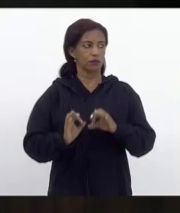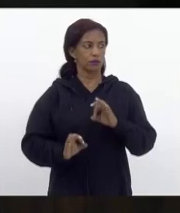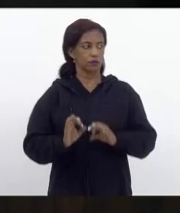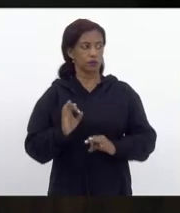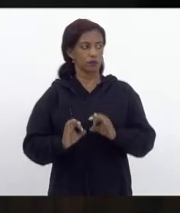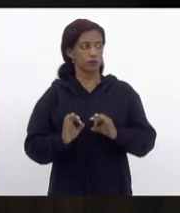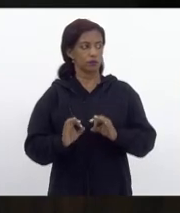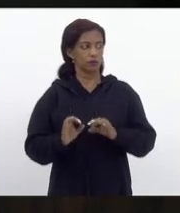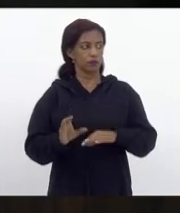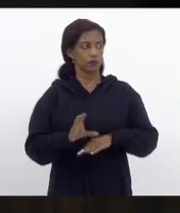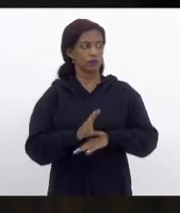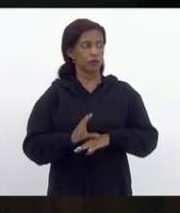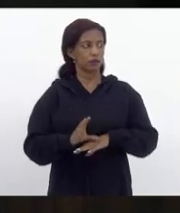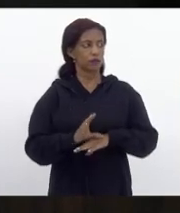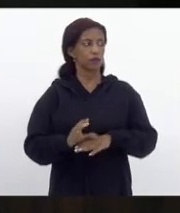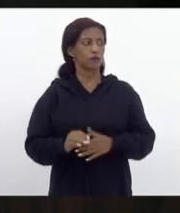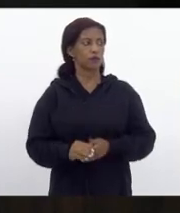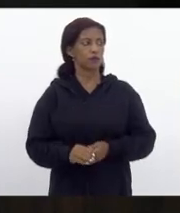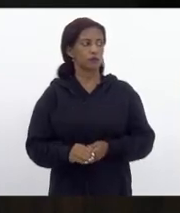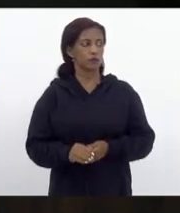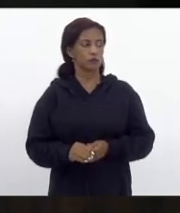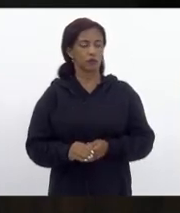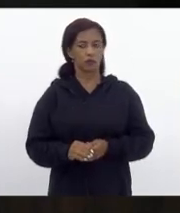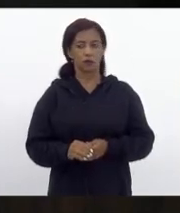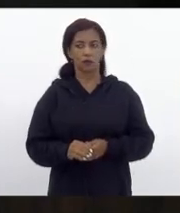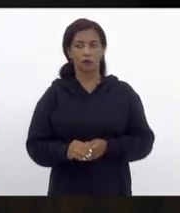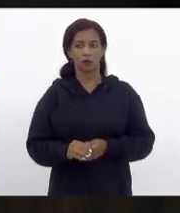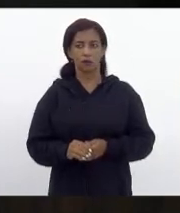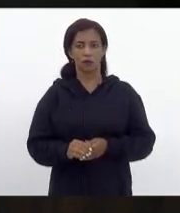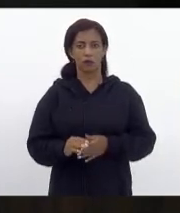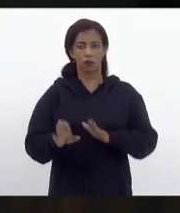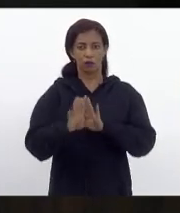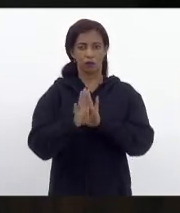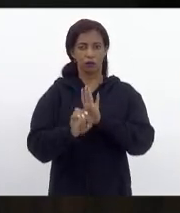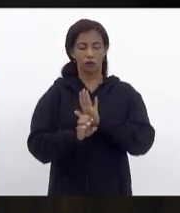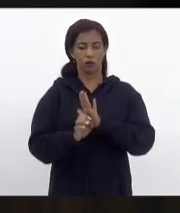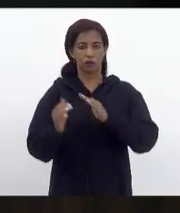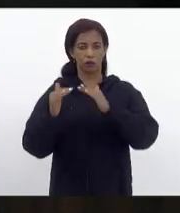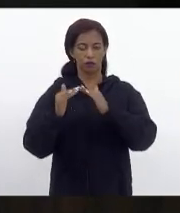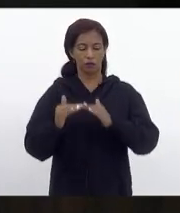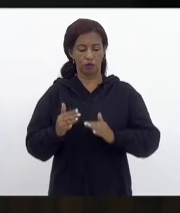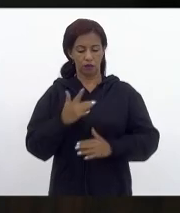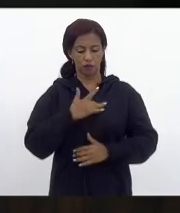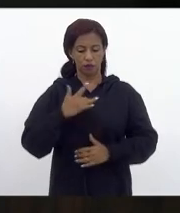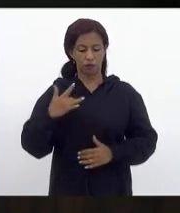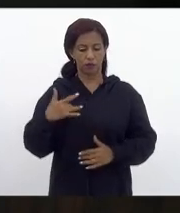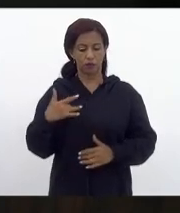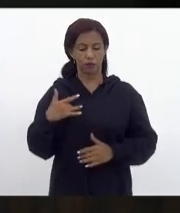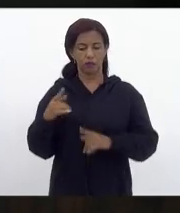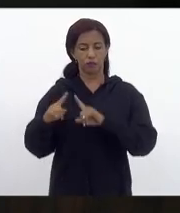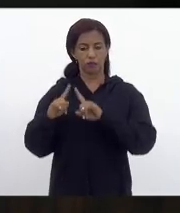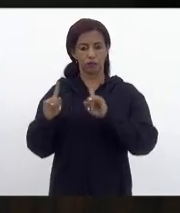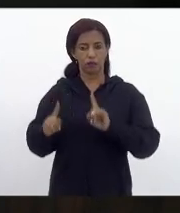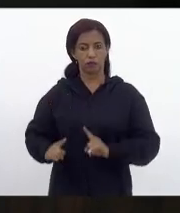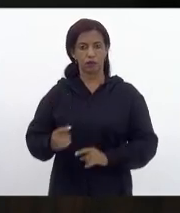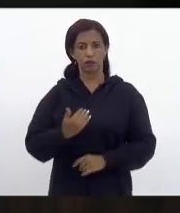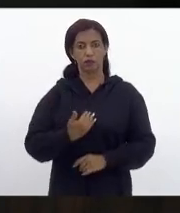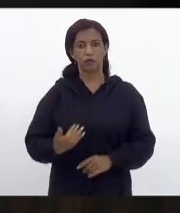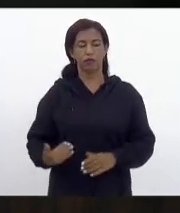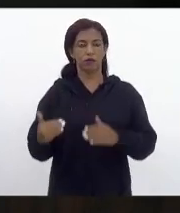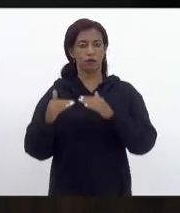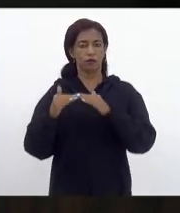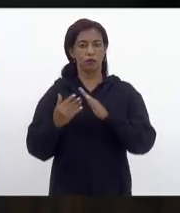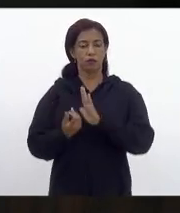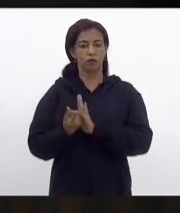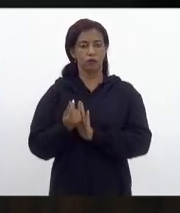pela Constitucionalidade, com emenda, de saúde favorável, de servidores públicos favoráveis e